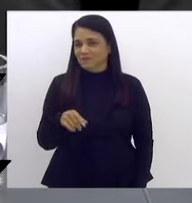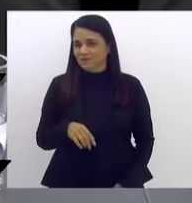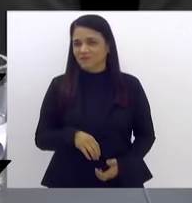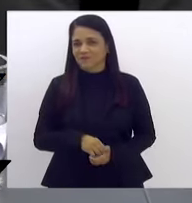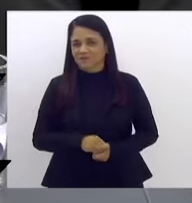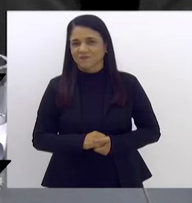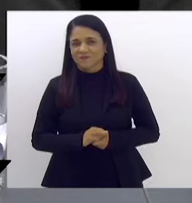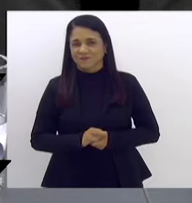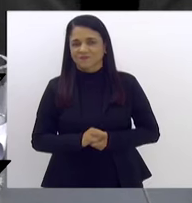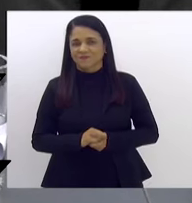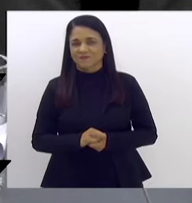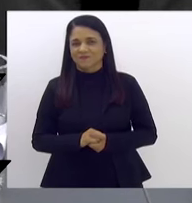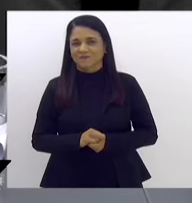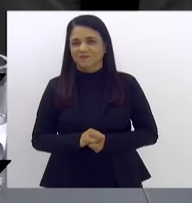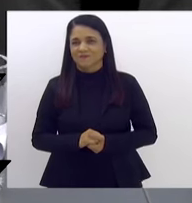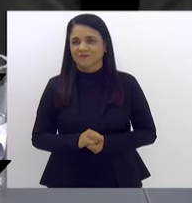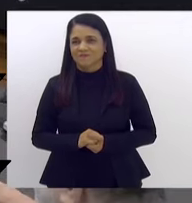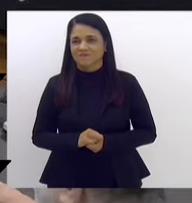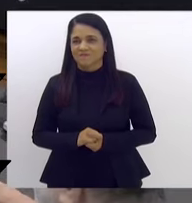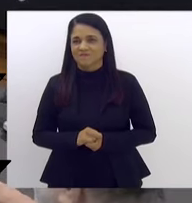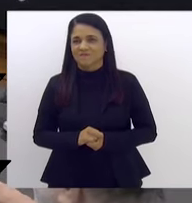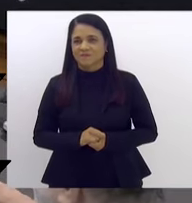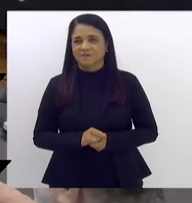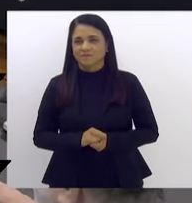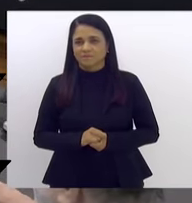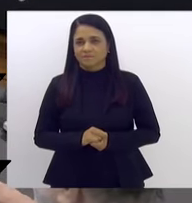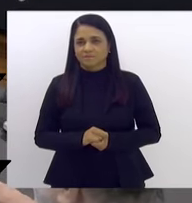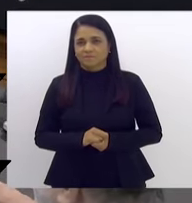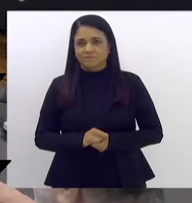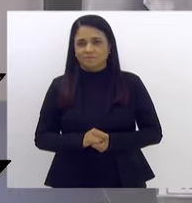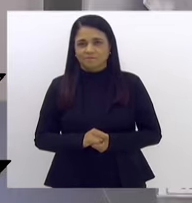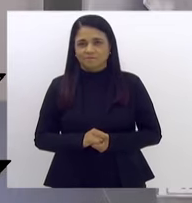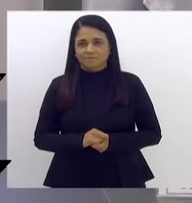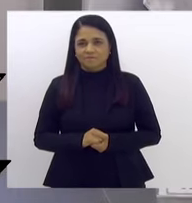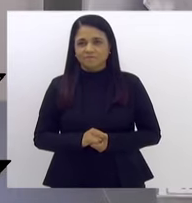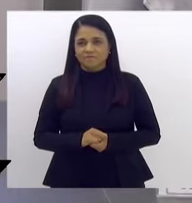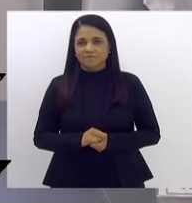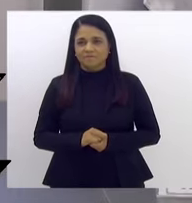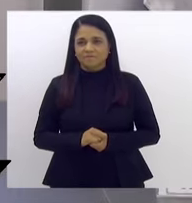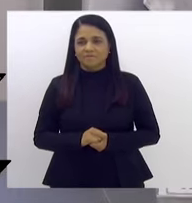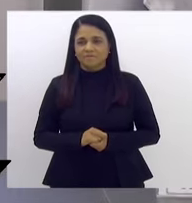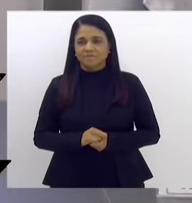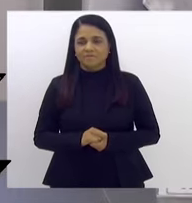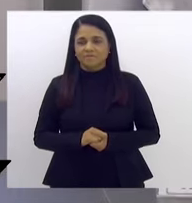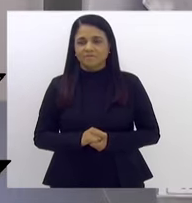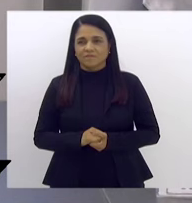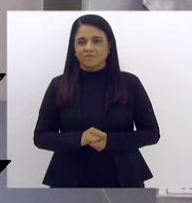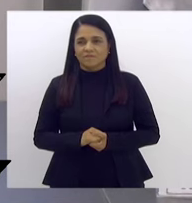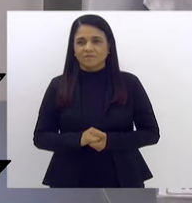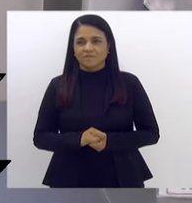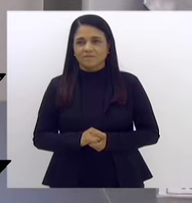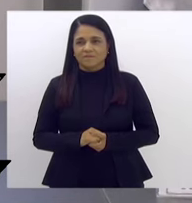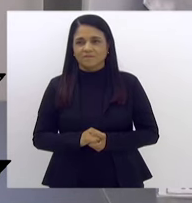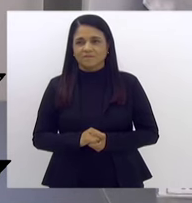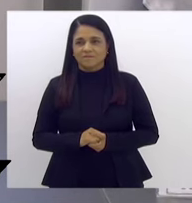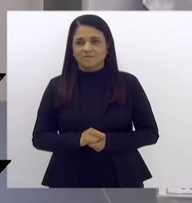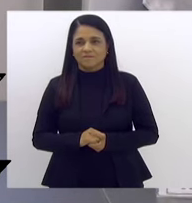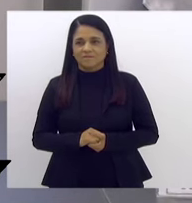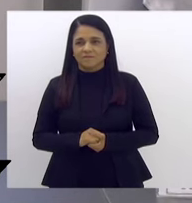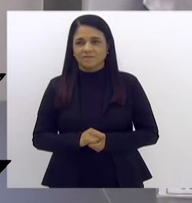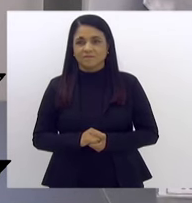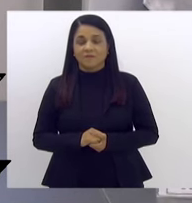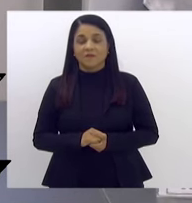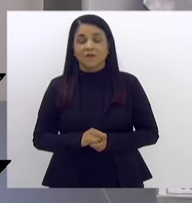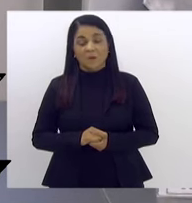lembrança diferent é são um programa um é um programa e outro e outro embora do